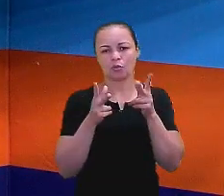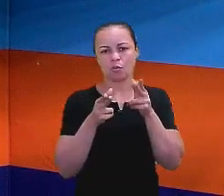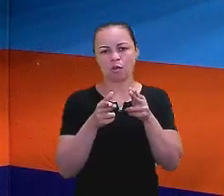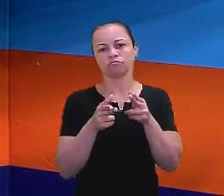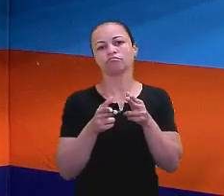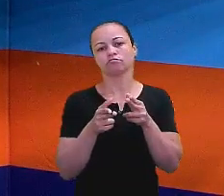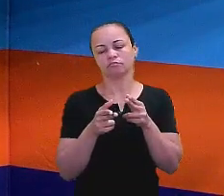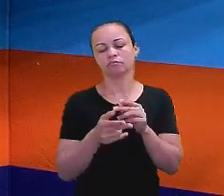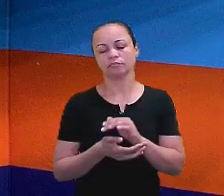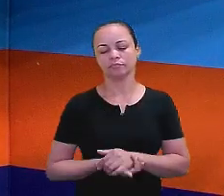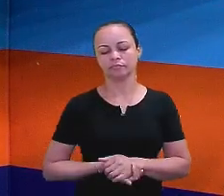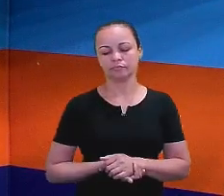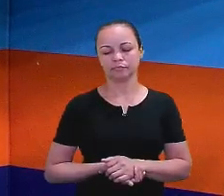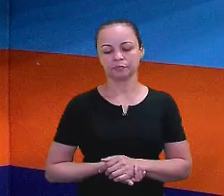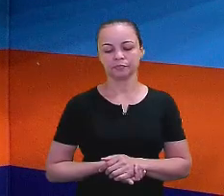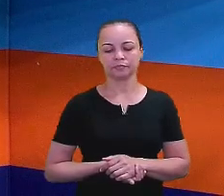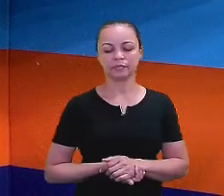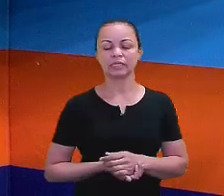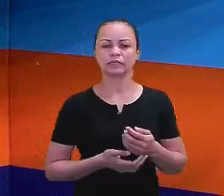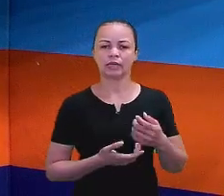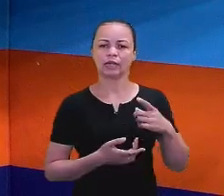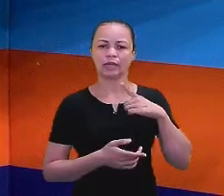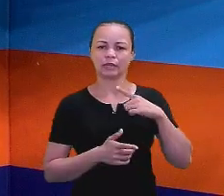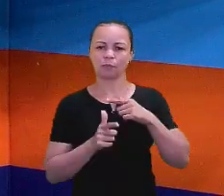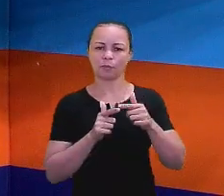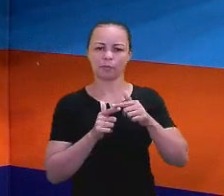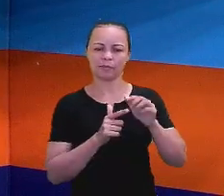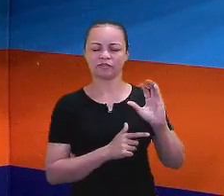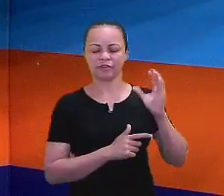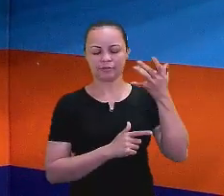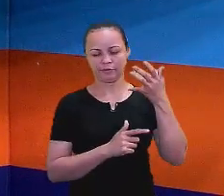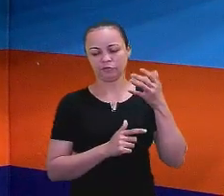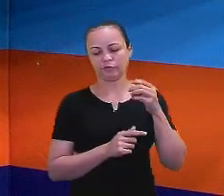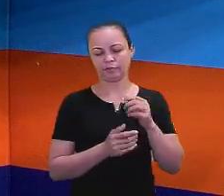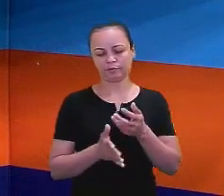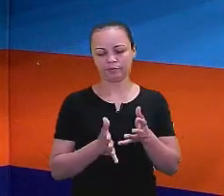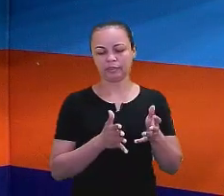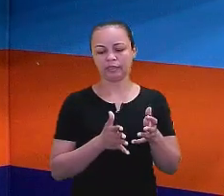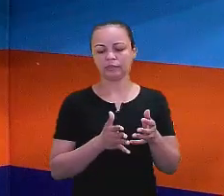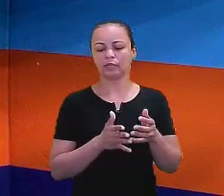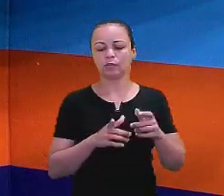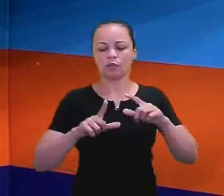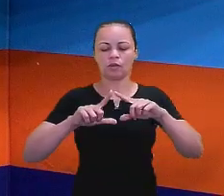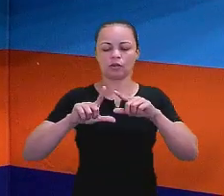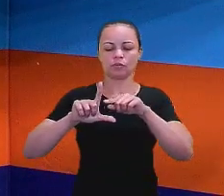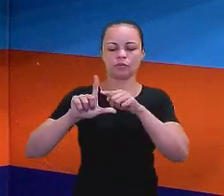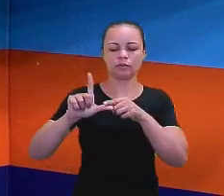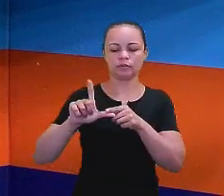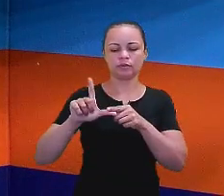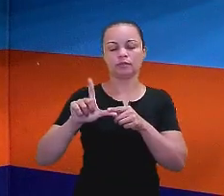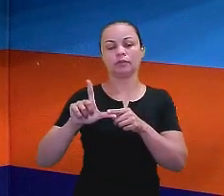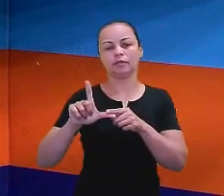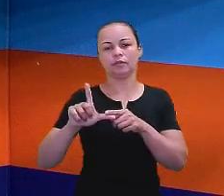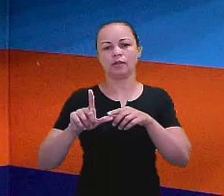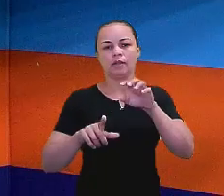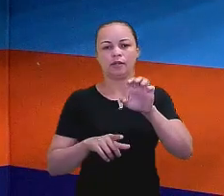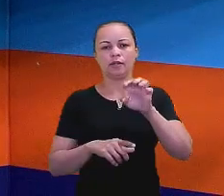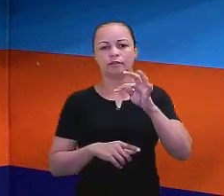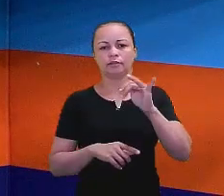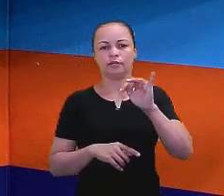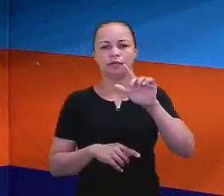a gente precisa resolver. Ângulos internos de um triângulo equilátero medem 60 graus, tá? Então,